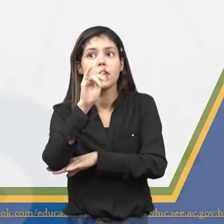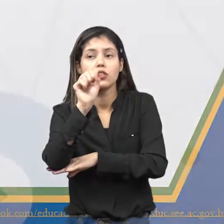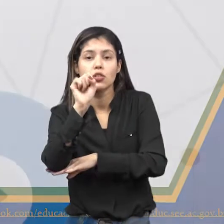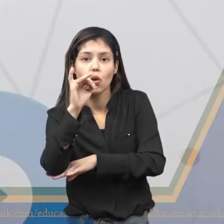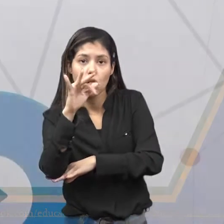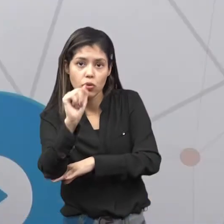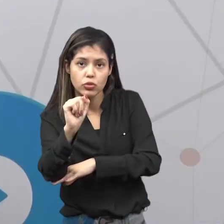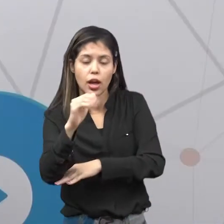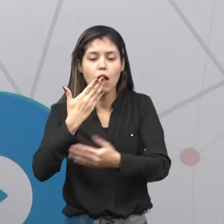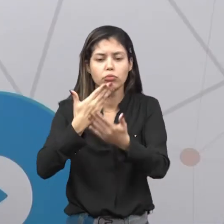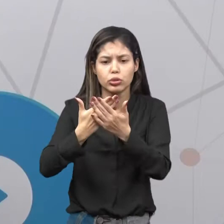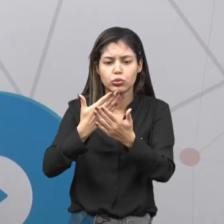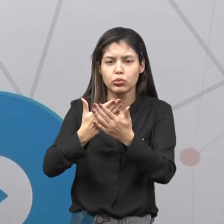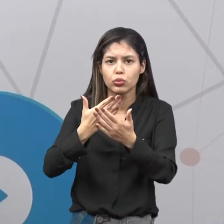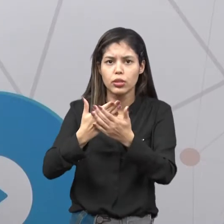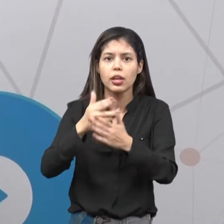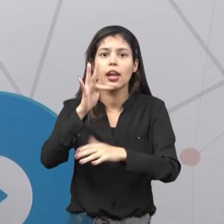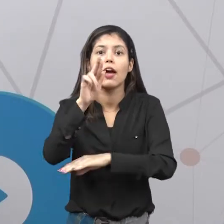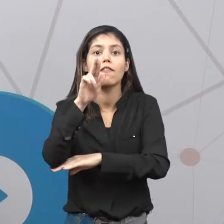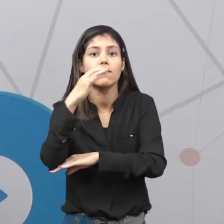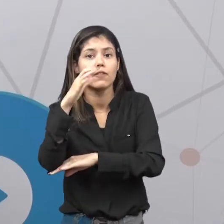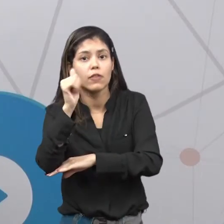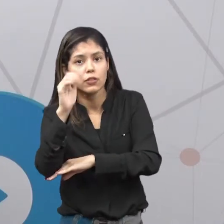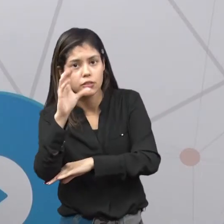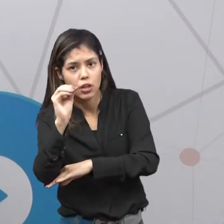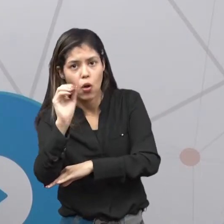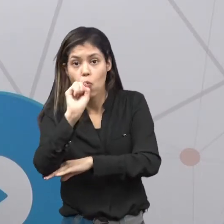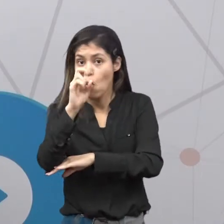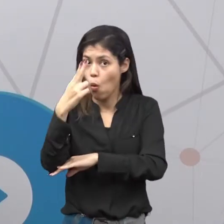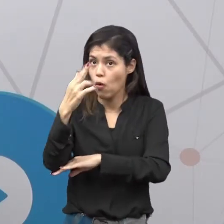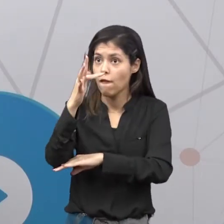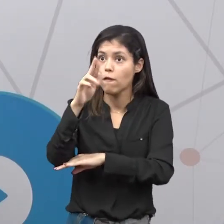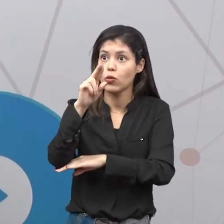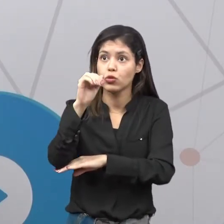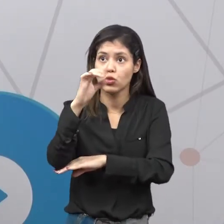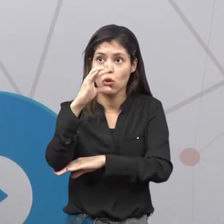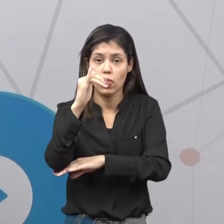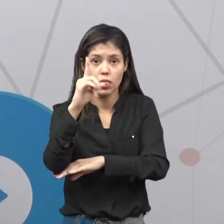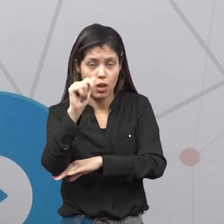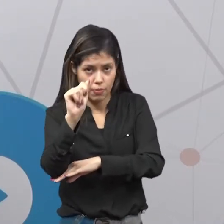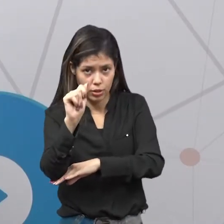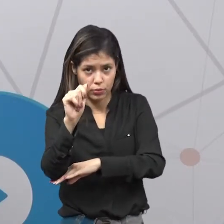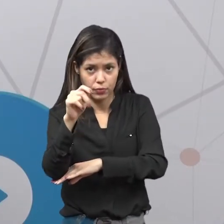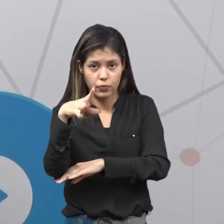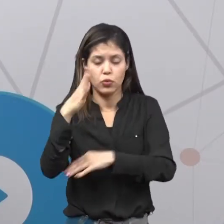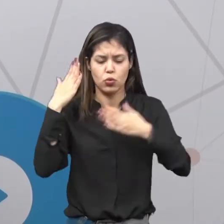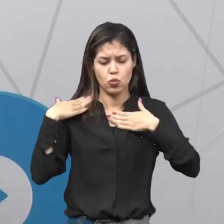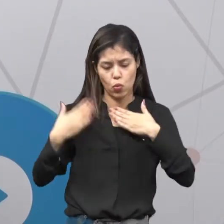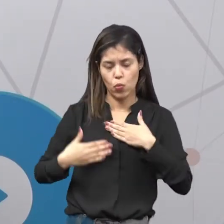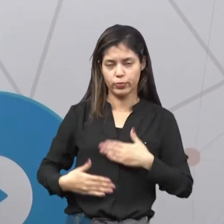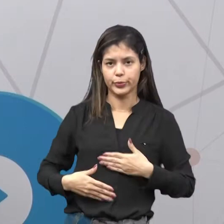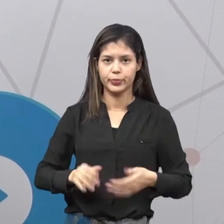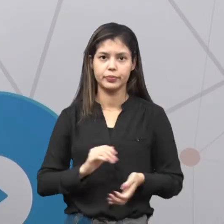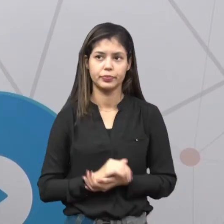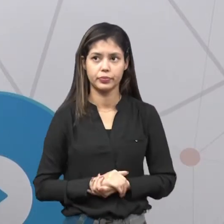fisiologia, ele é o estudo da função ou do funcionamento, no nosso caso, do funcionamento do nosso corpo.